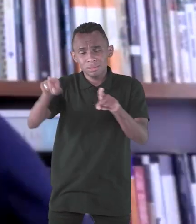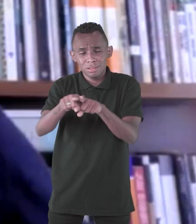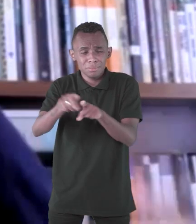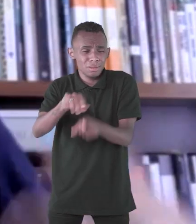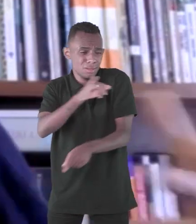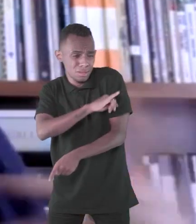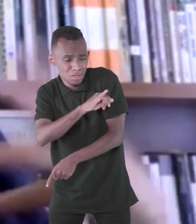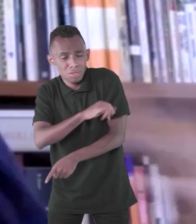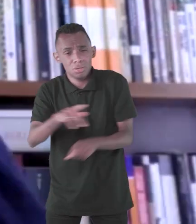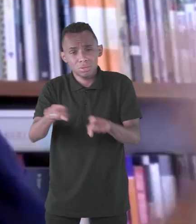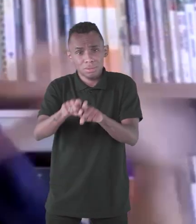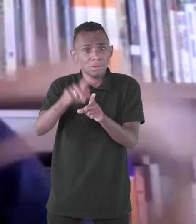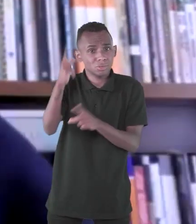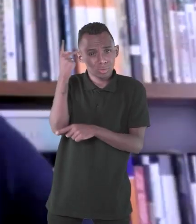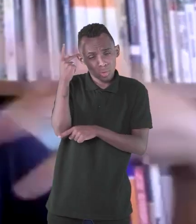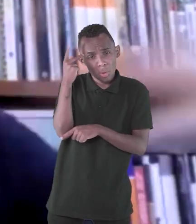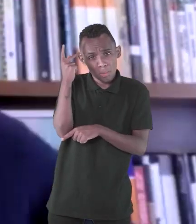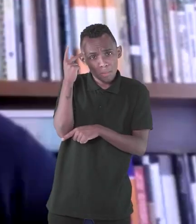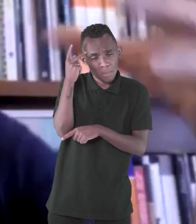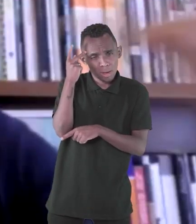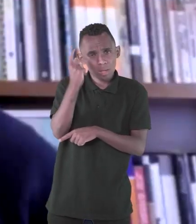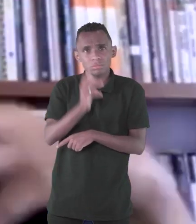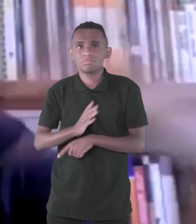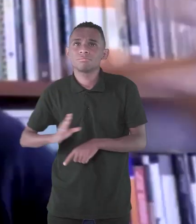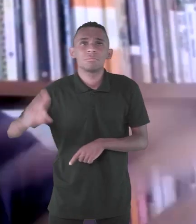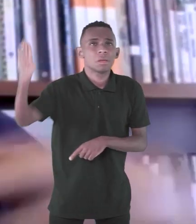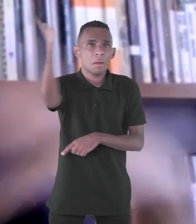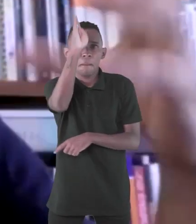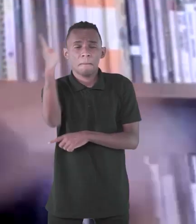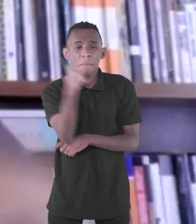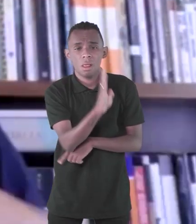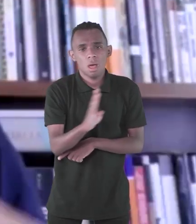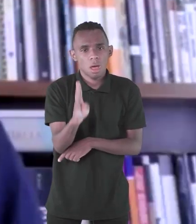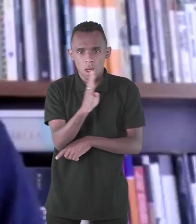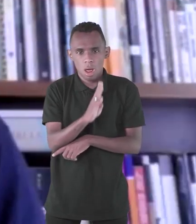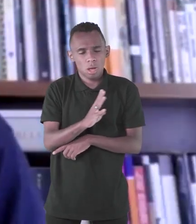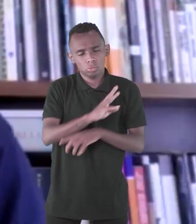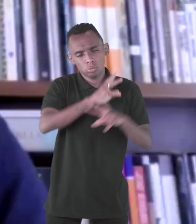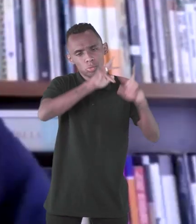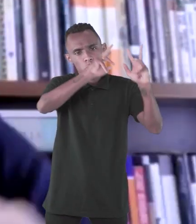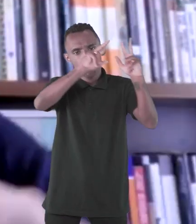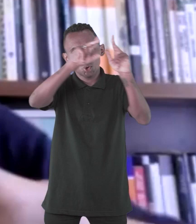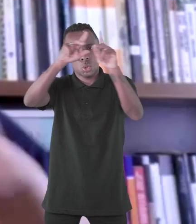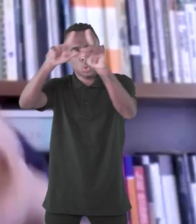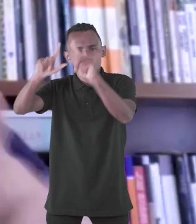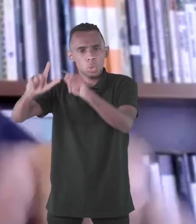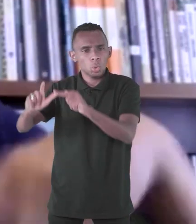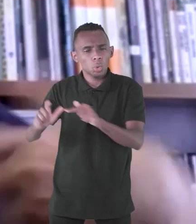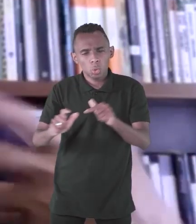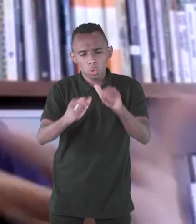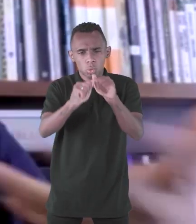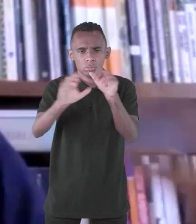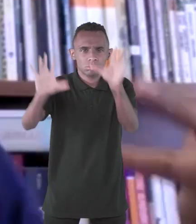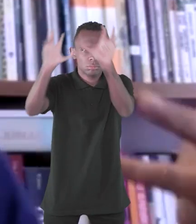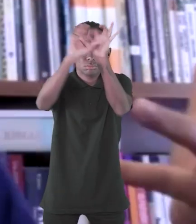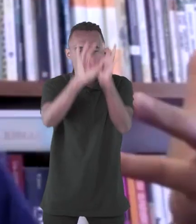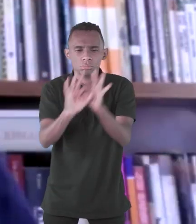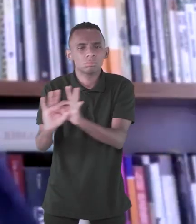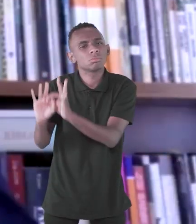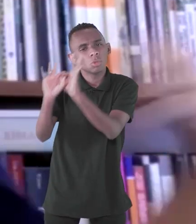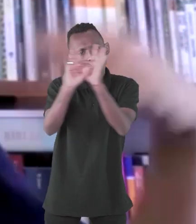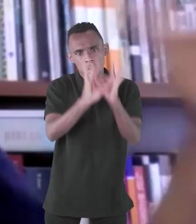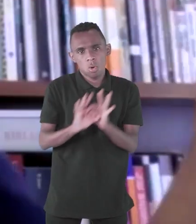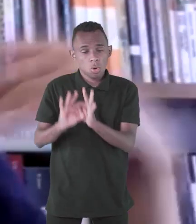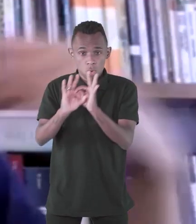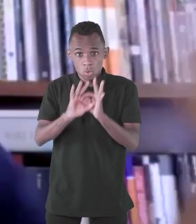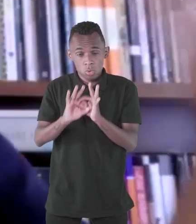mesmo em São Paulo e no Rio, que tem todo esse Brasil, né, sendo misturado ali e produzindo a partir dali,